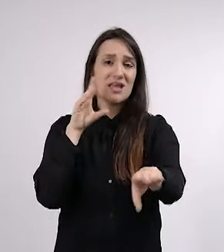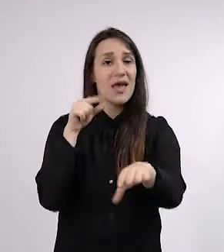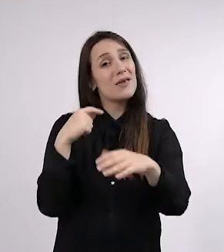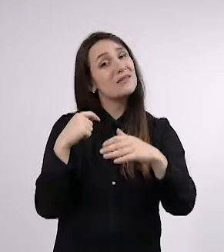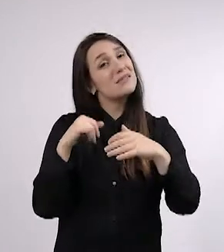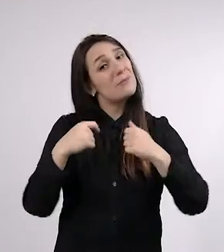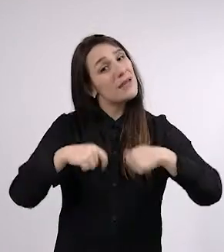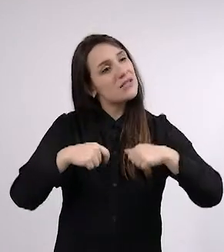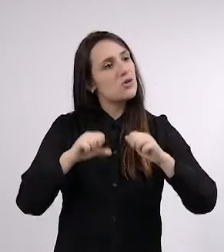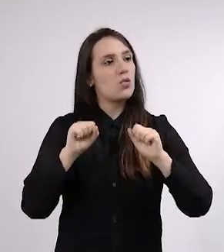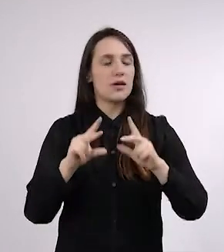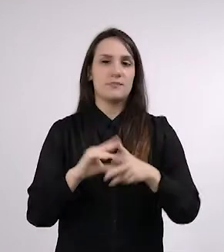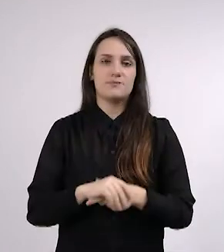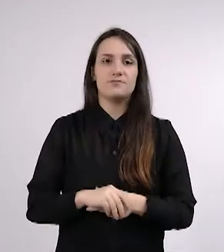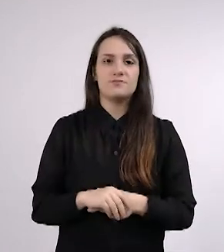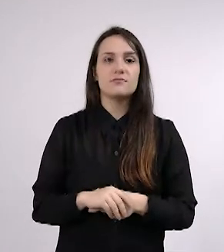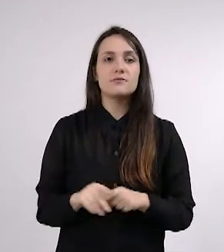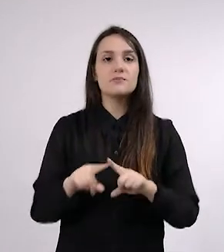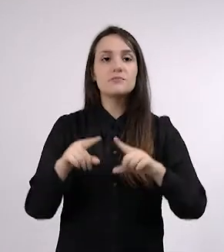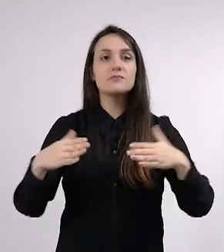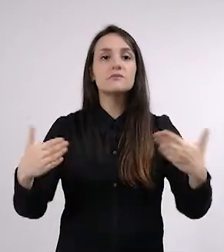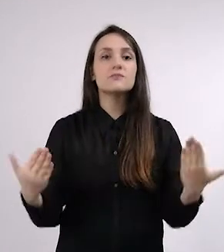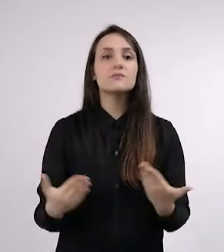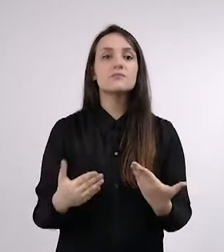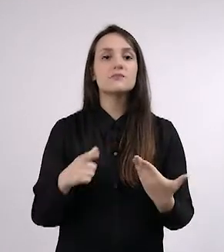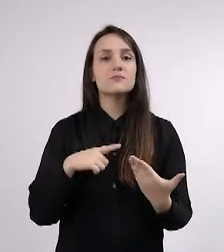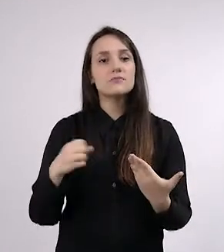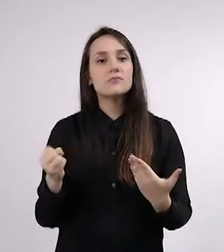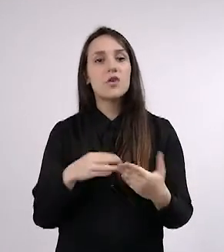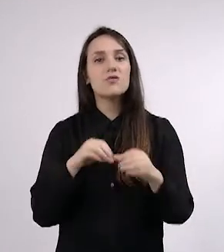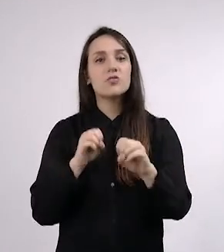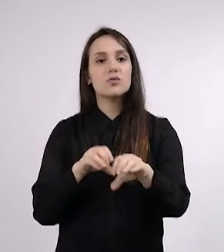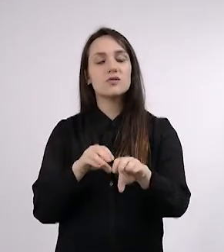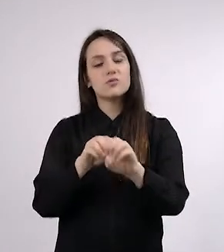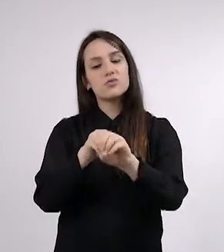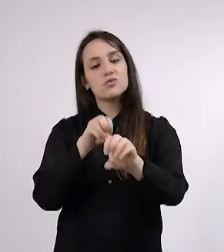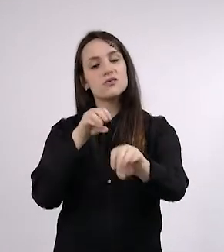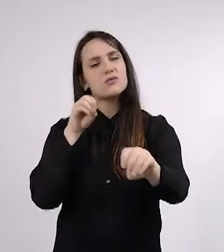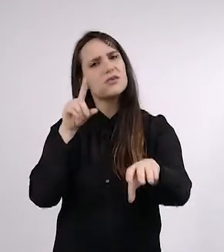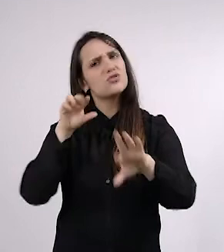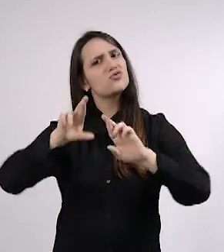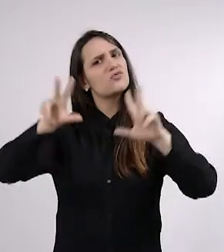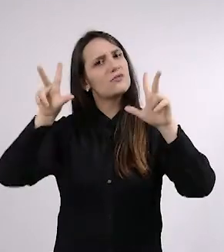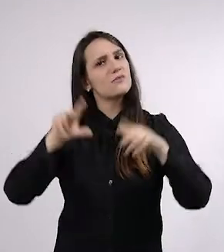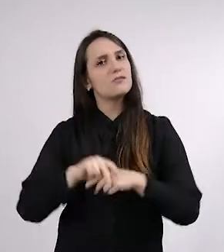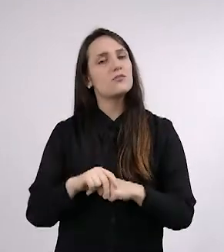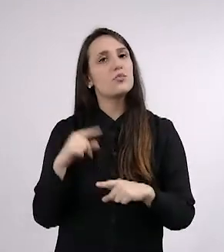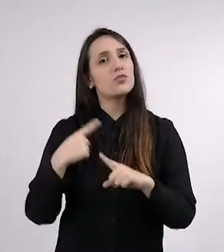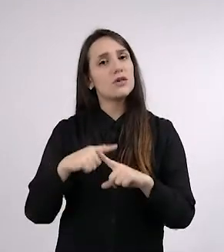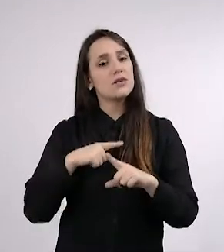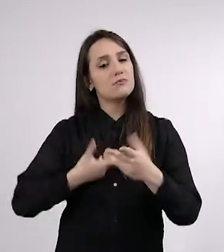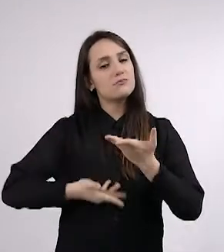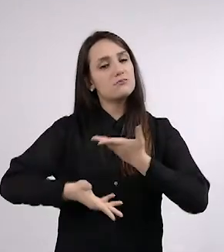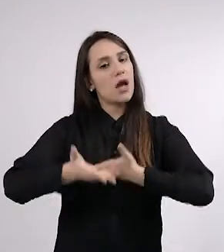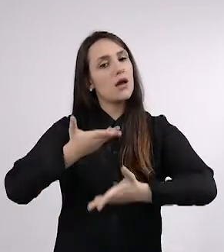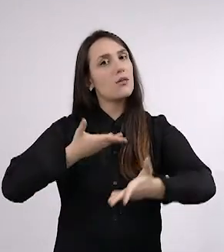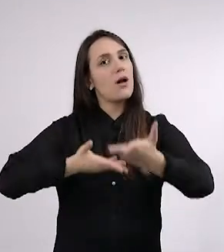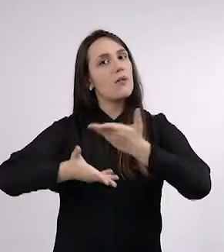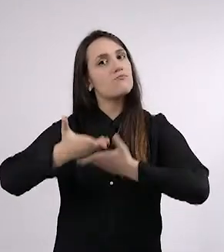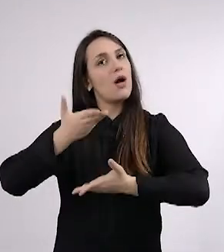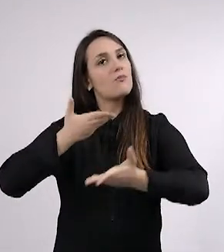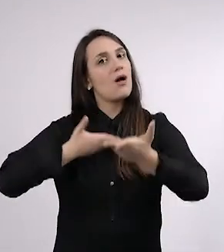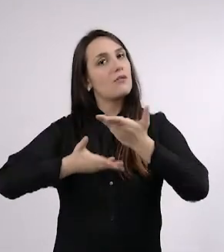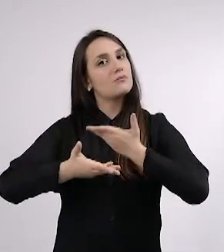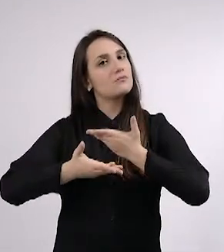prioridade. Hoje, a nova educação à distância, ela é uma educação diferente, ela é uma educação interativa.